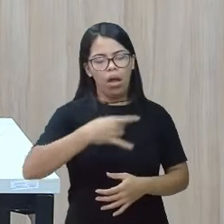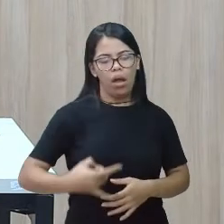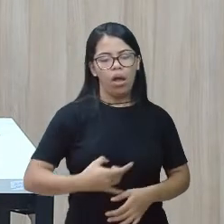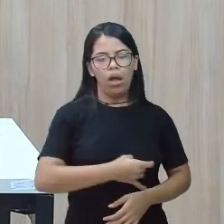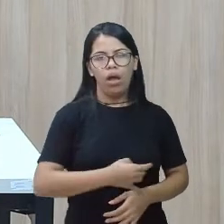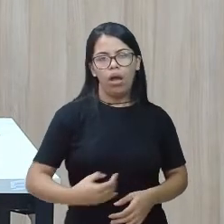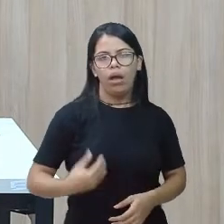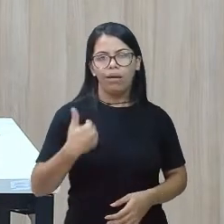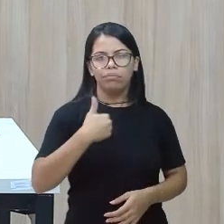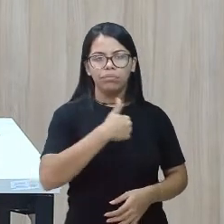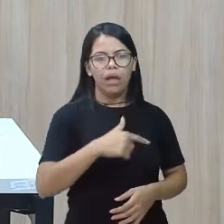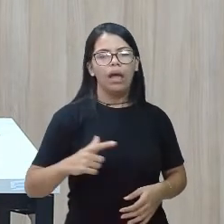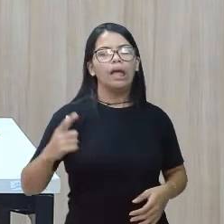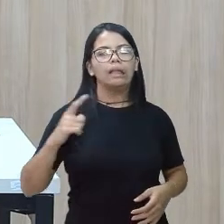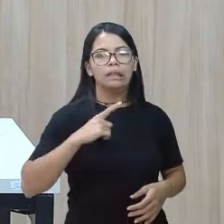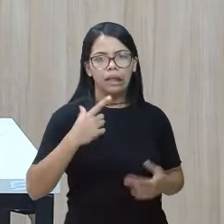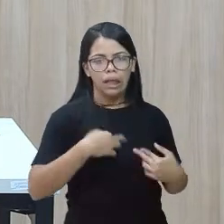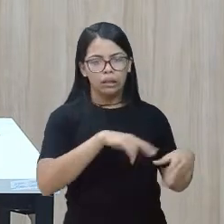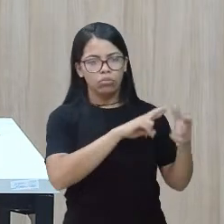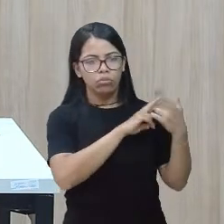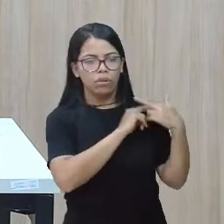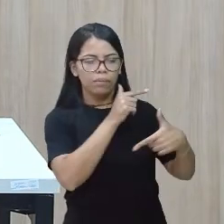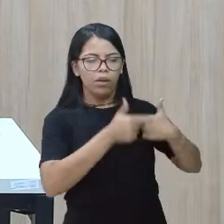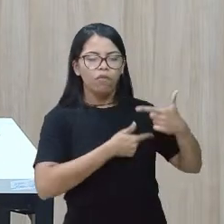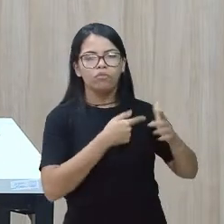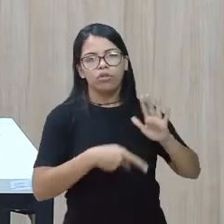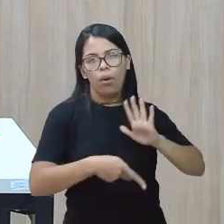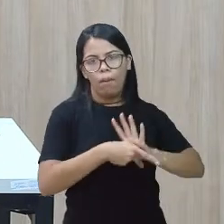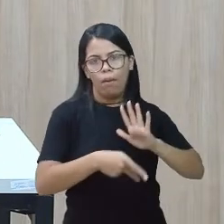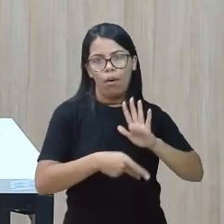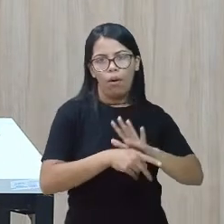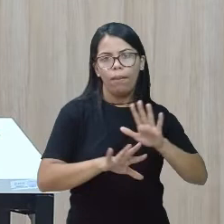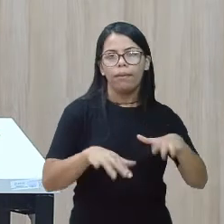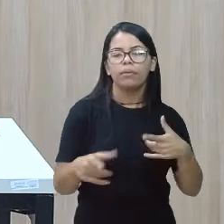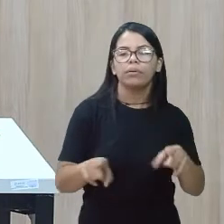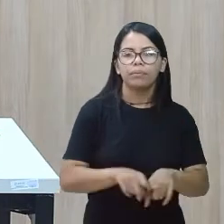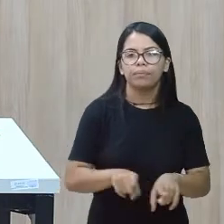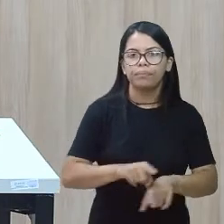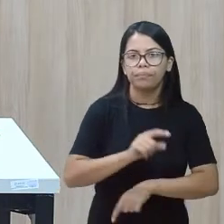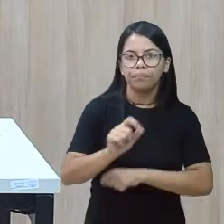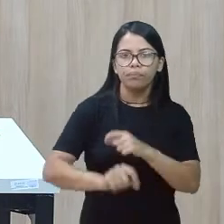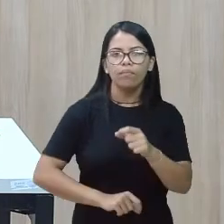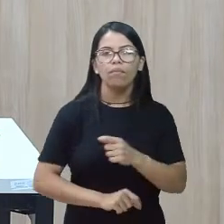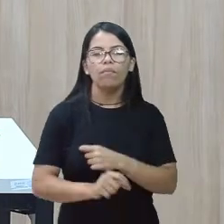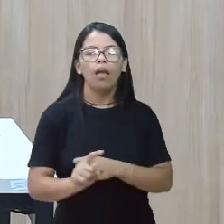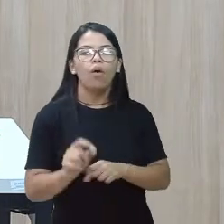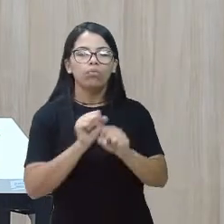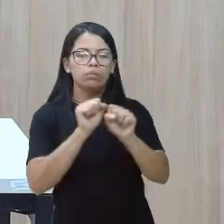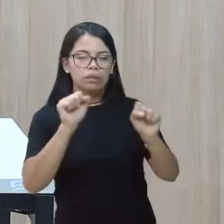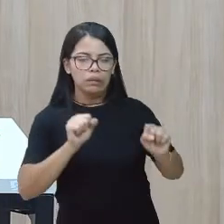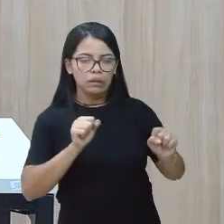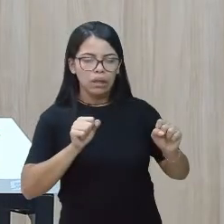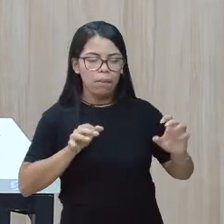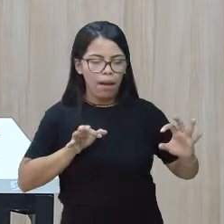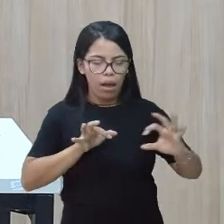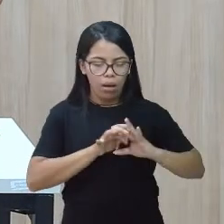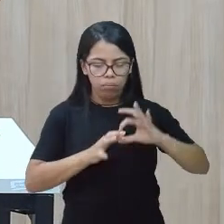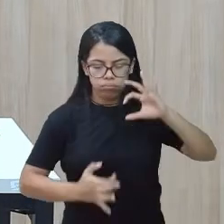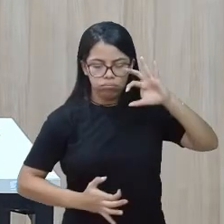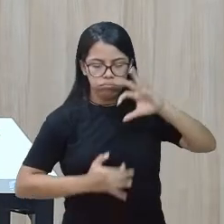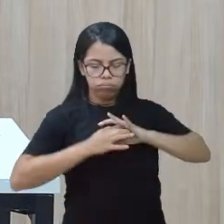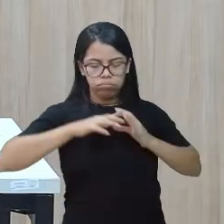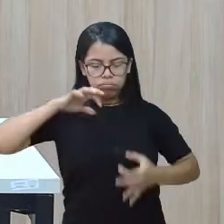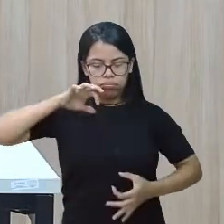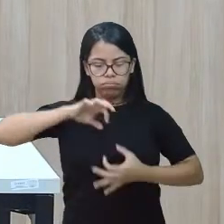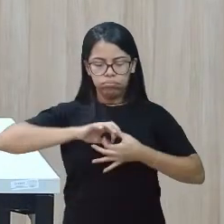estrutura tem a ver com uma função e tem também a questão aí de um sistema estar interligado ao outro.